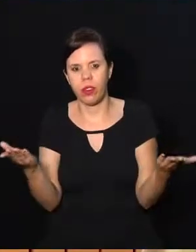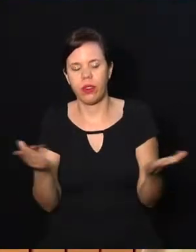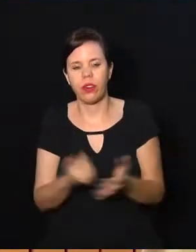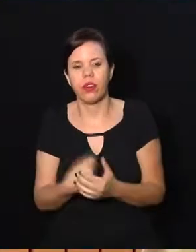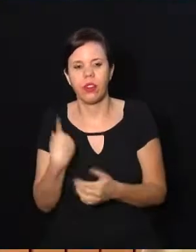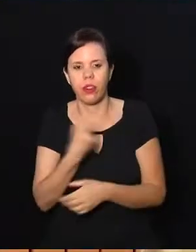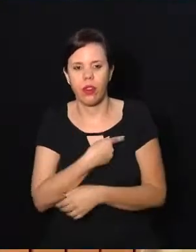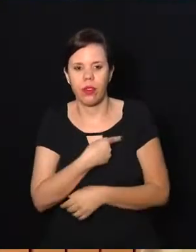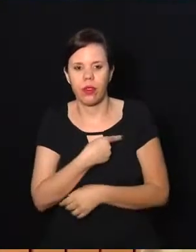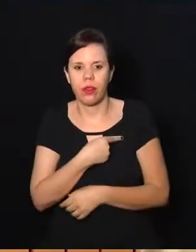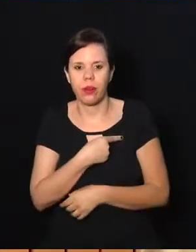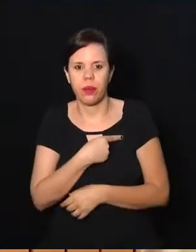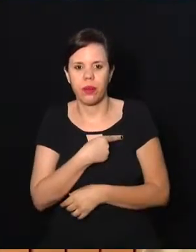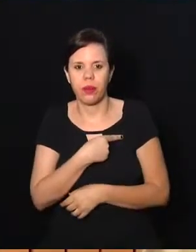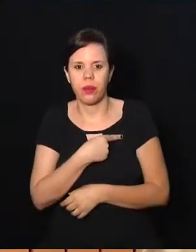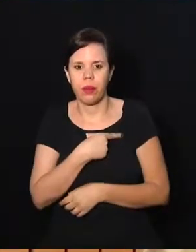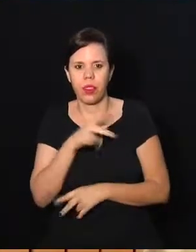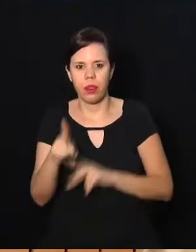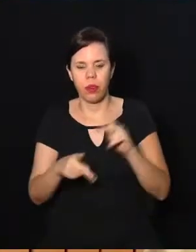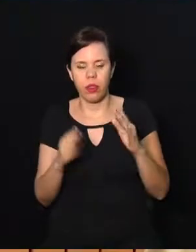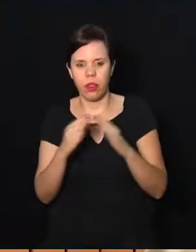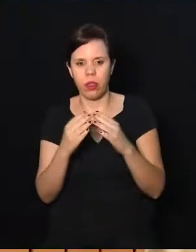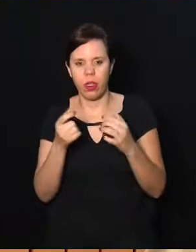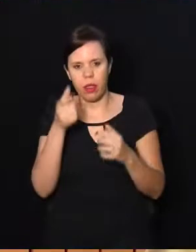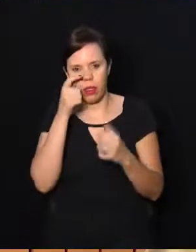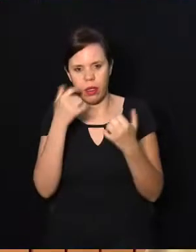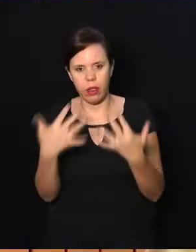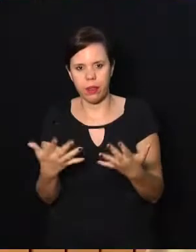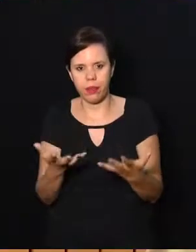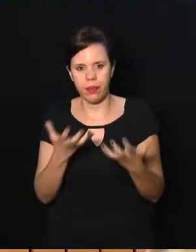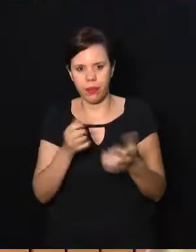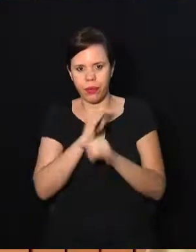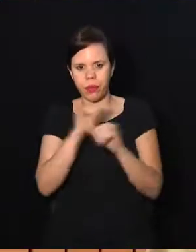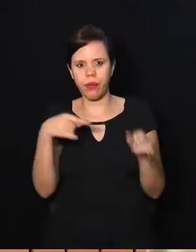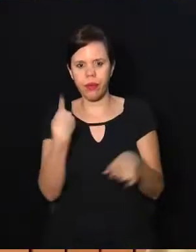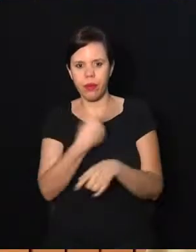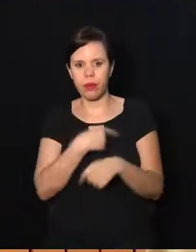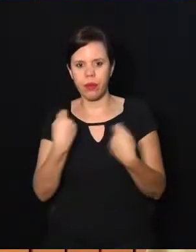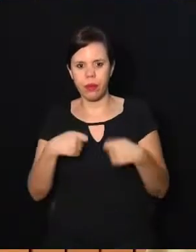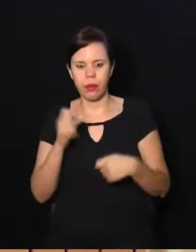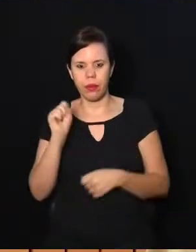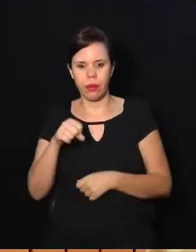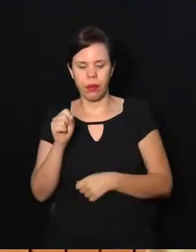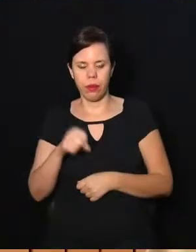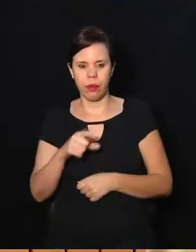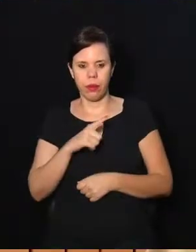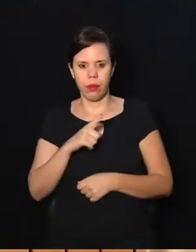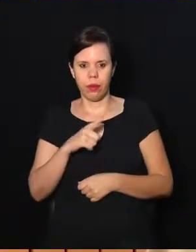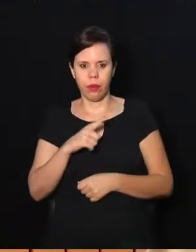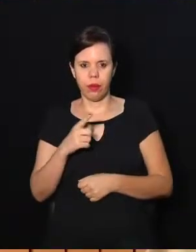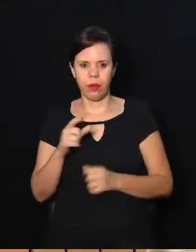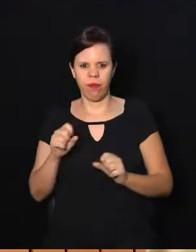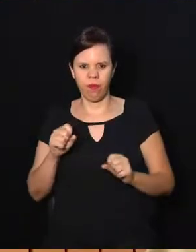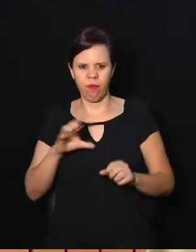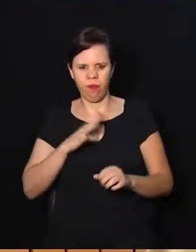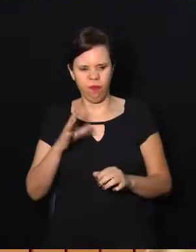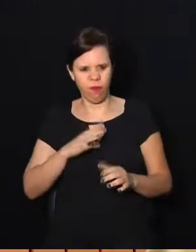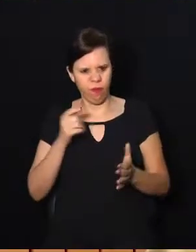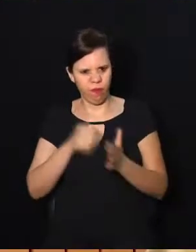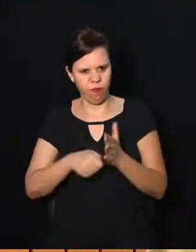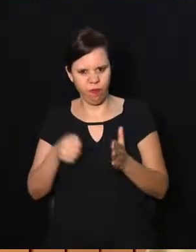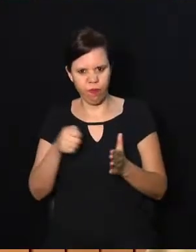de nós. Aqueles que estão em casa, eu quero dizer que nós precisamos, sim, ser valentes,